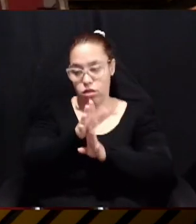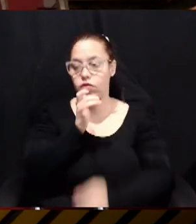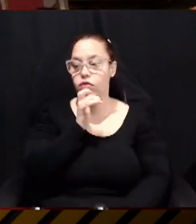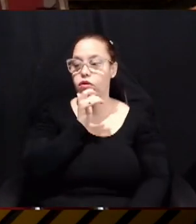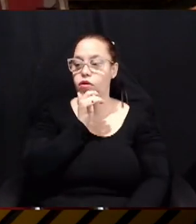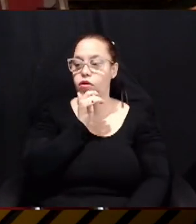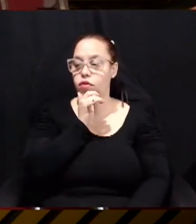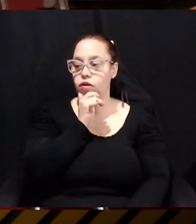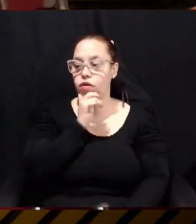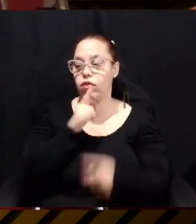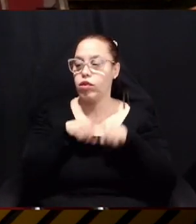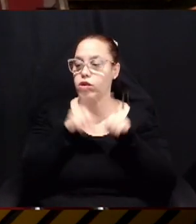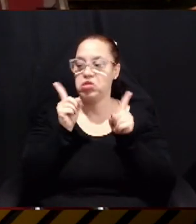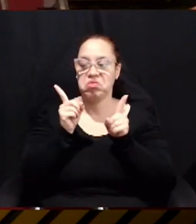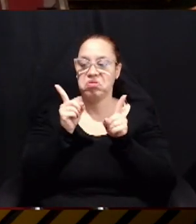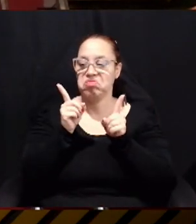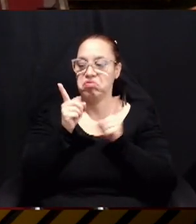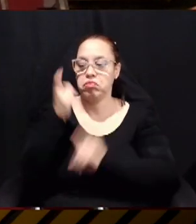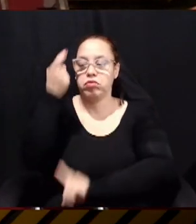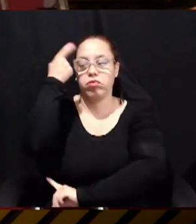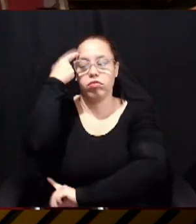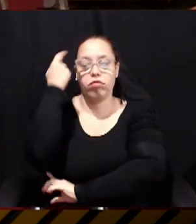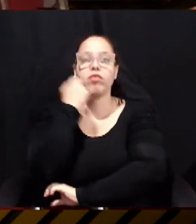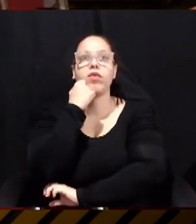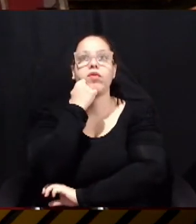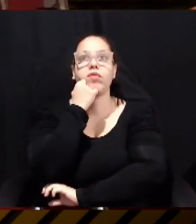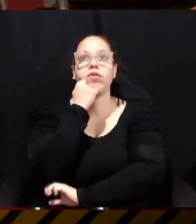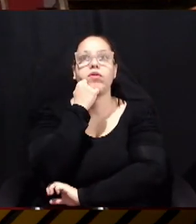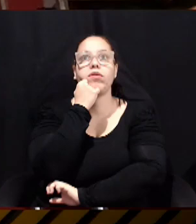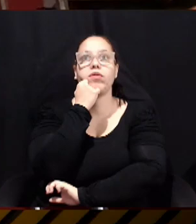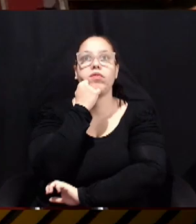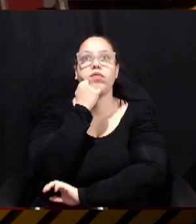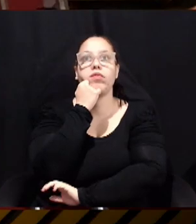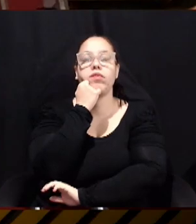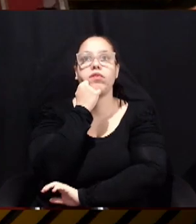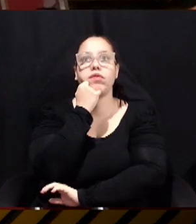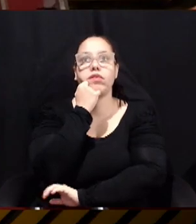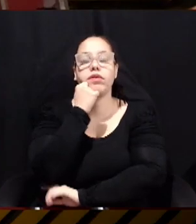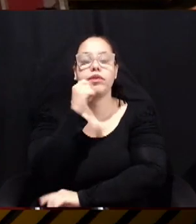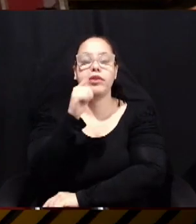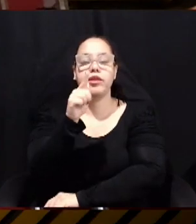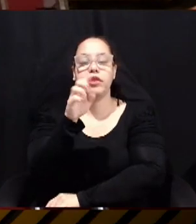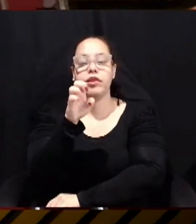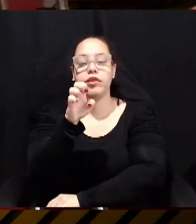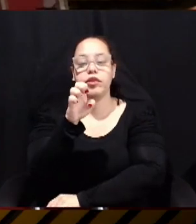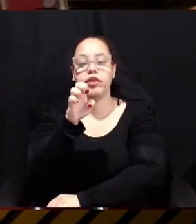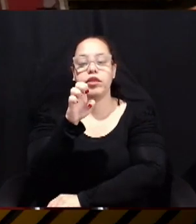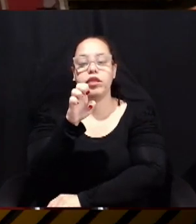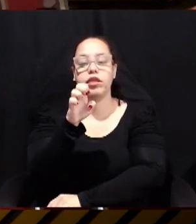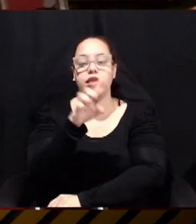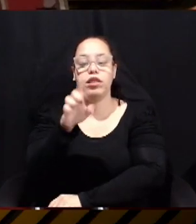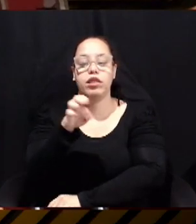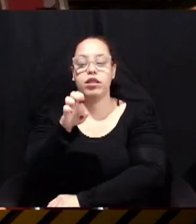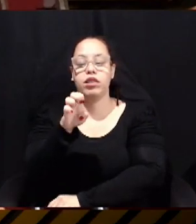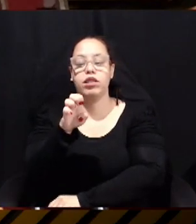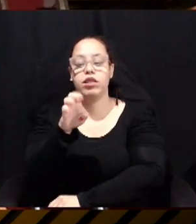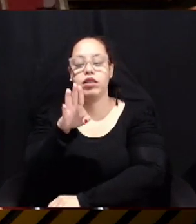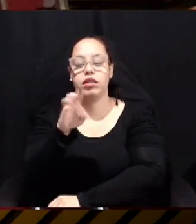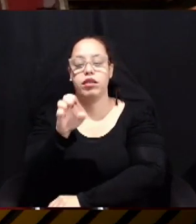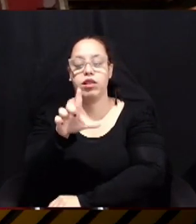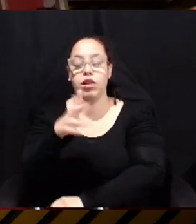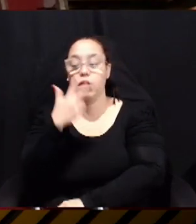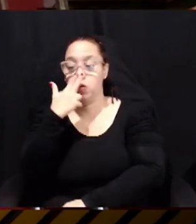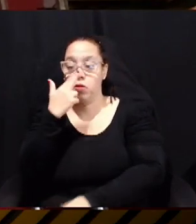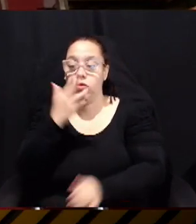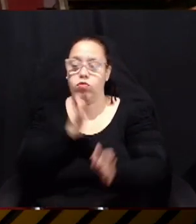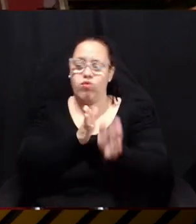Mas eu não penso no sentido de que Jezebel precisa seguir um caminho parecido, assim, porque eu acho que são projetos